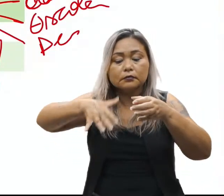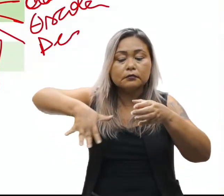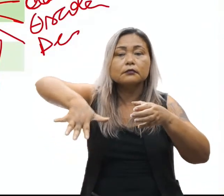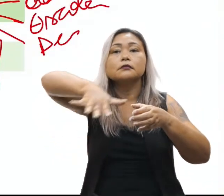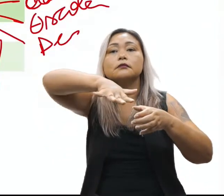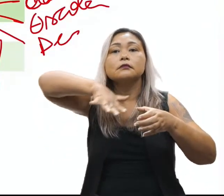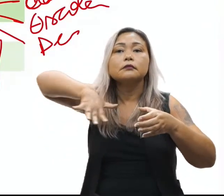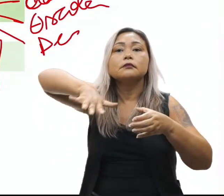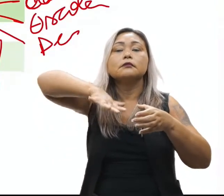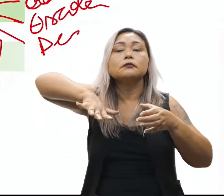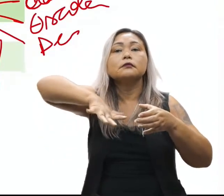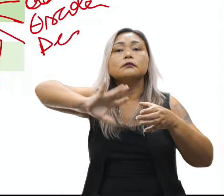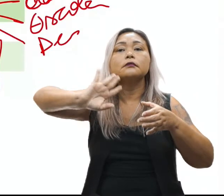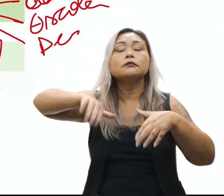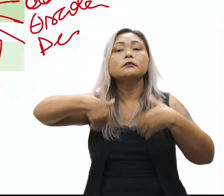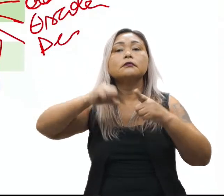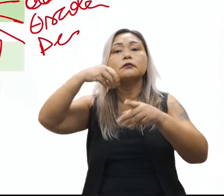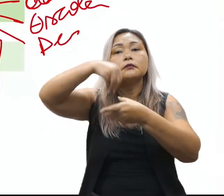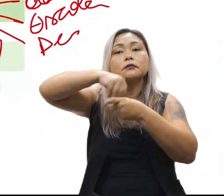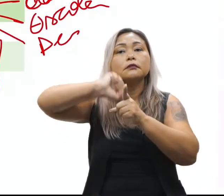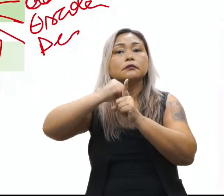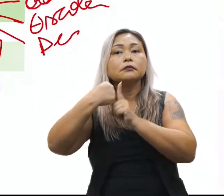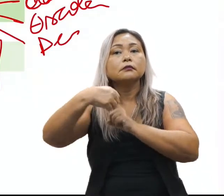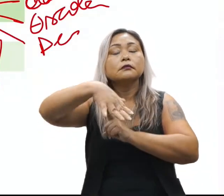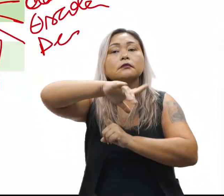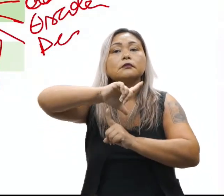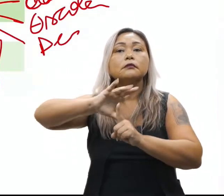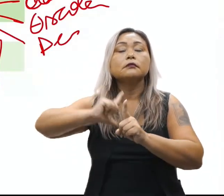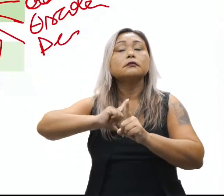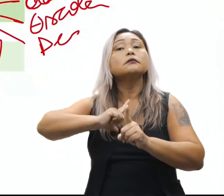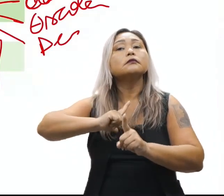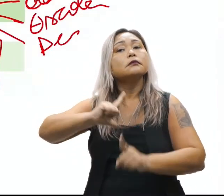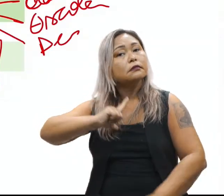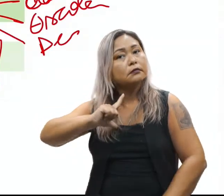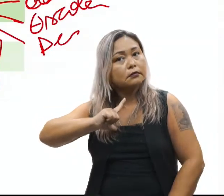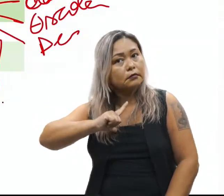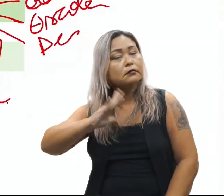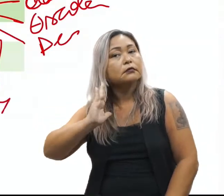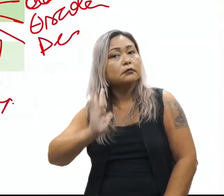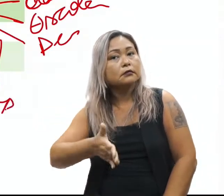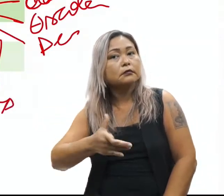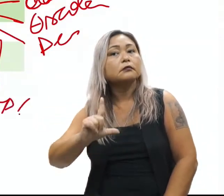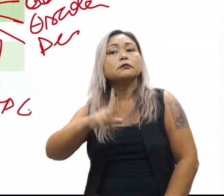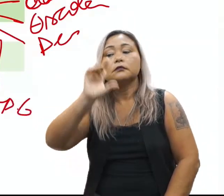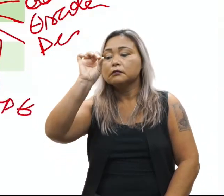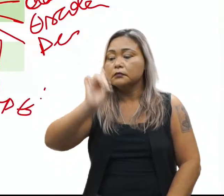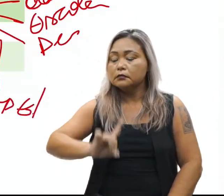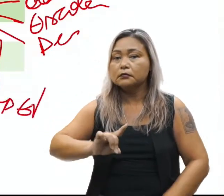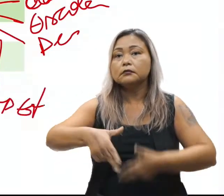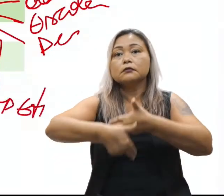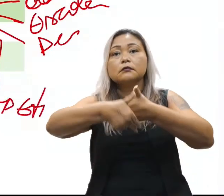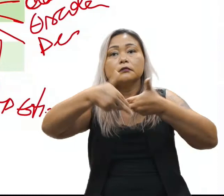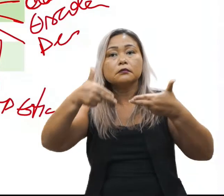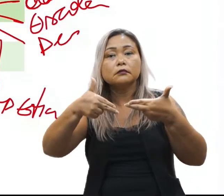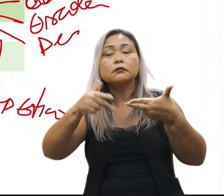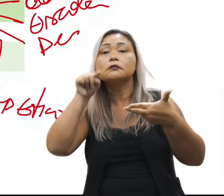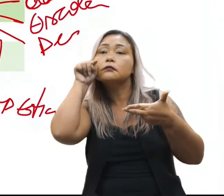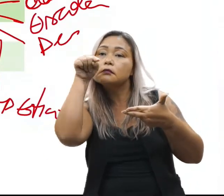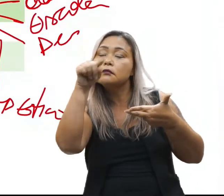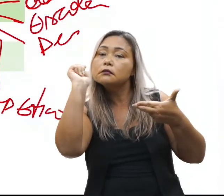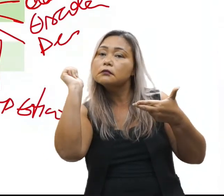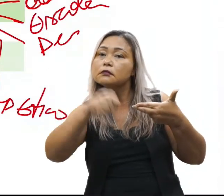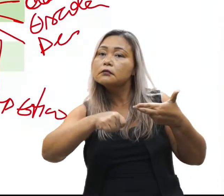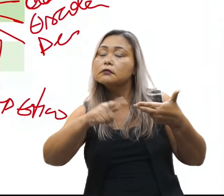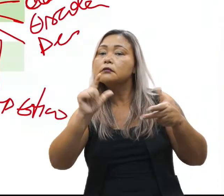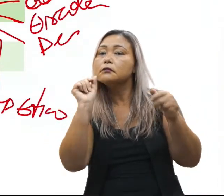né? Os direitos da sociedade, direito de existência, direito étnico, né? De você poder